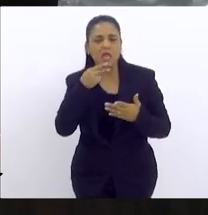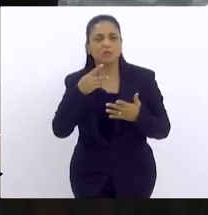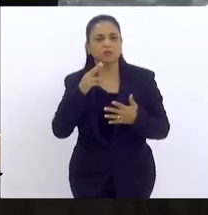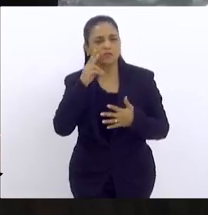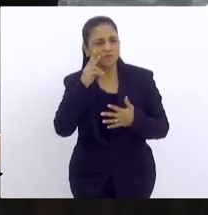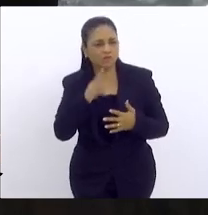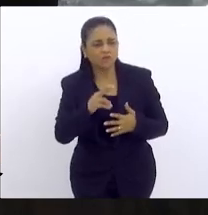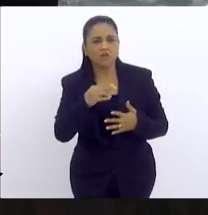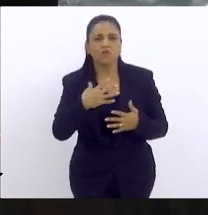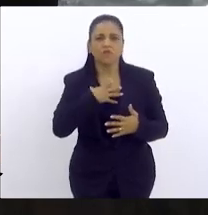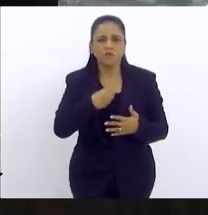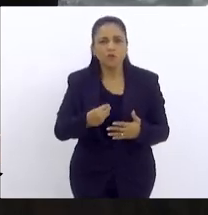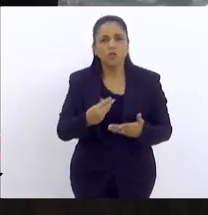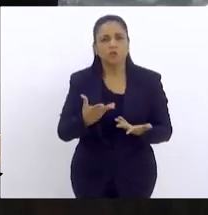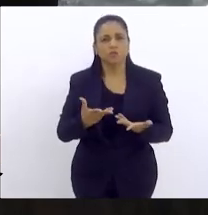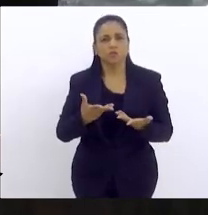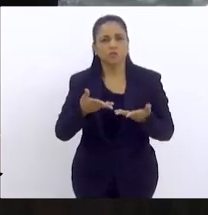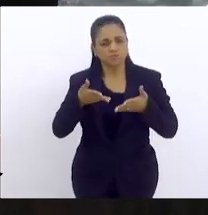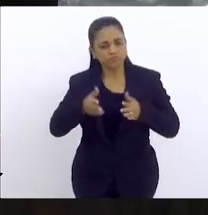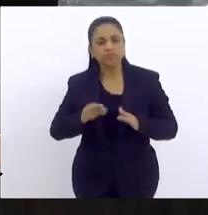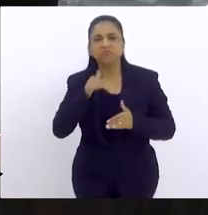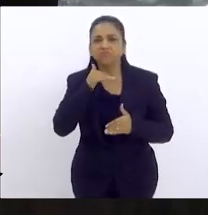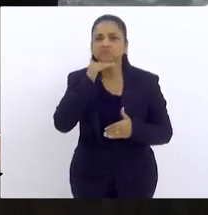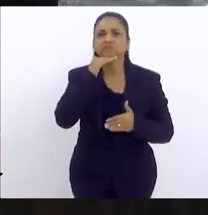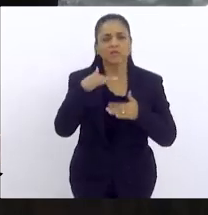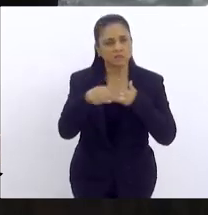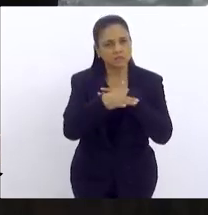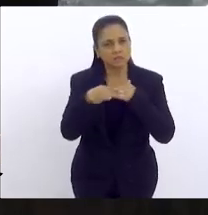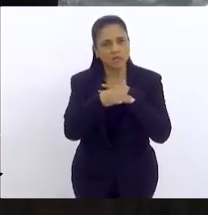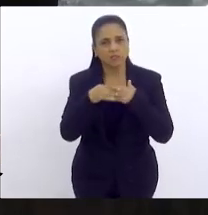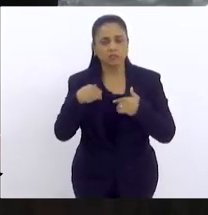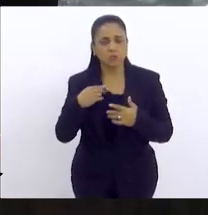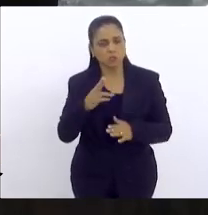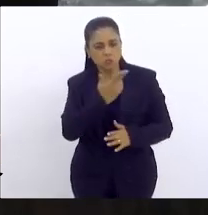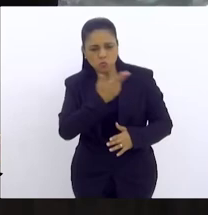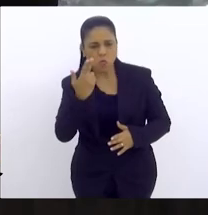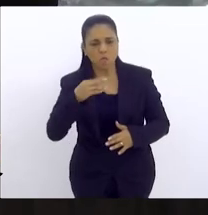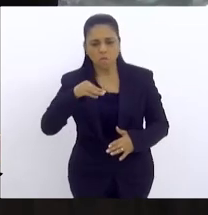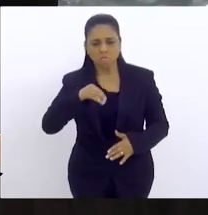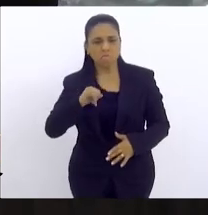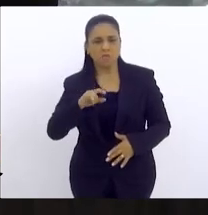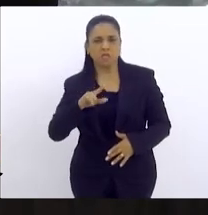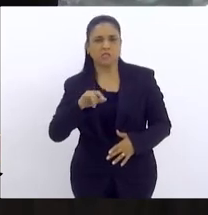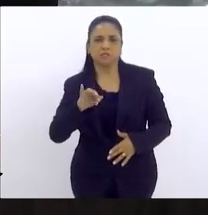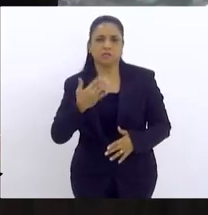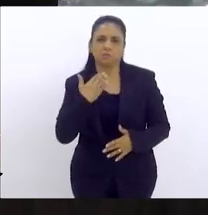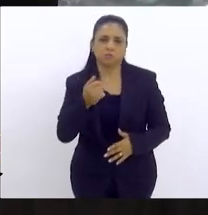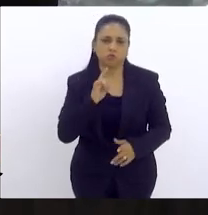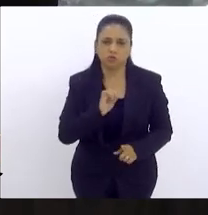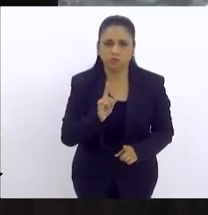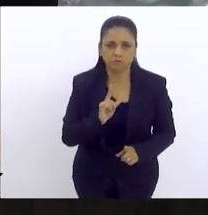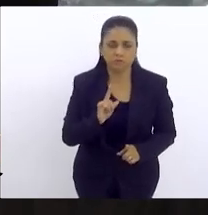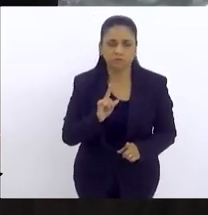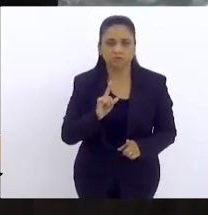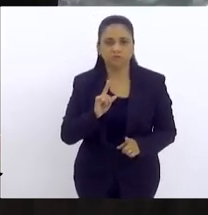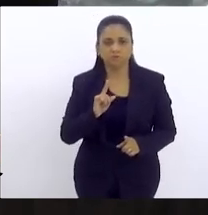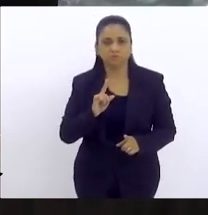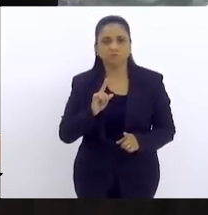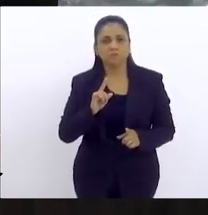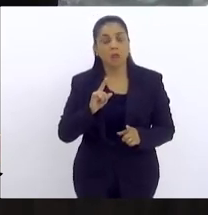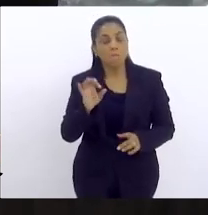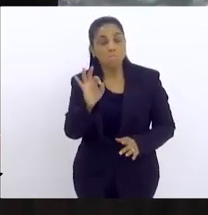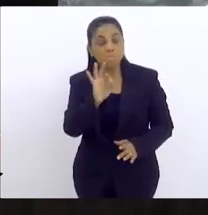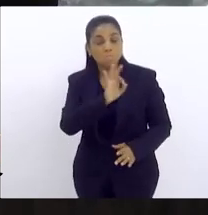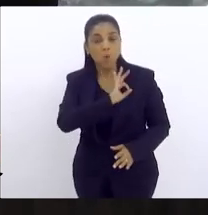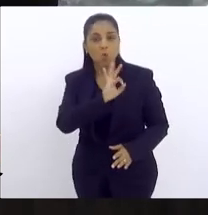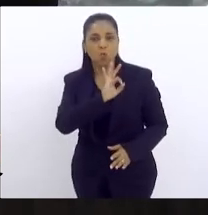cabeça erguida na cidade onde eu ando e saber que nunca vou ser chamado de miliciano nunca vou ser chamado miliciano você chamar de